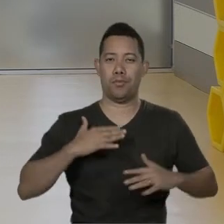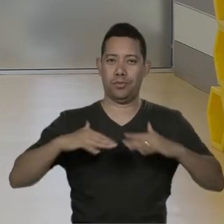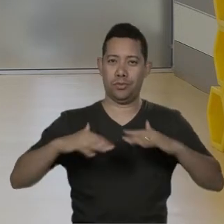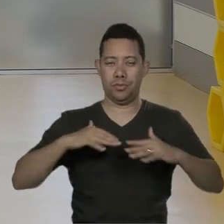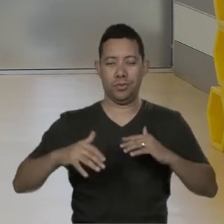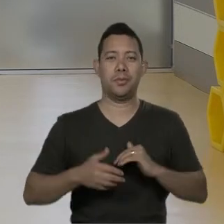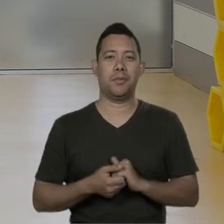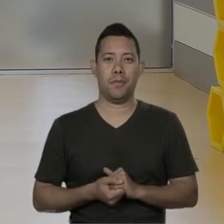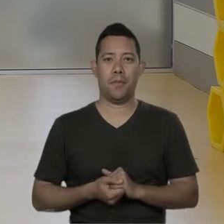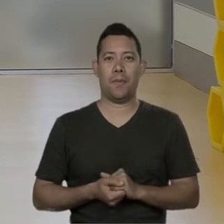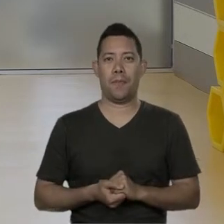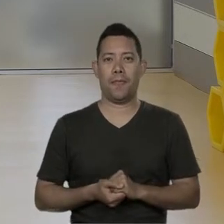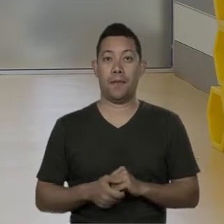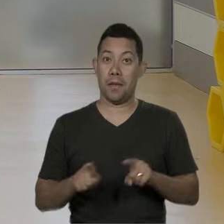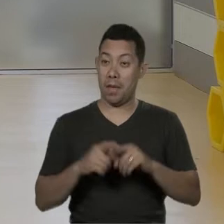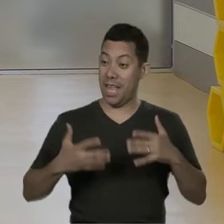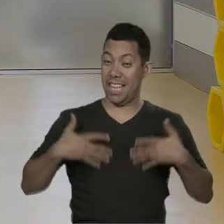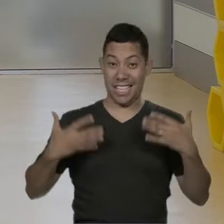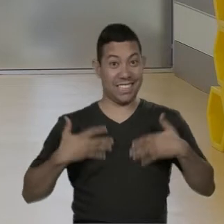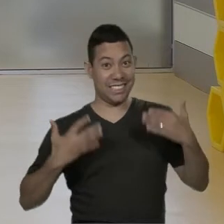os hormônios da alegria, né?